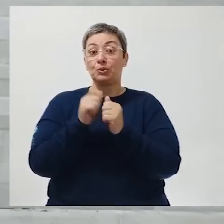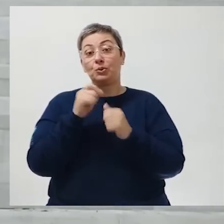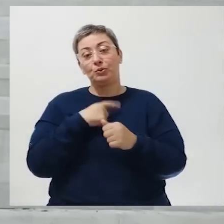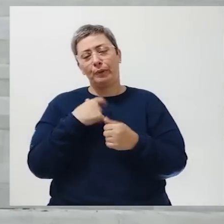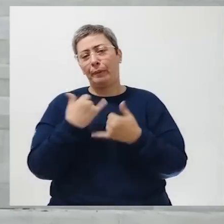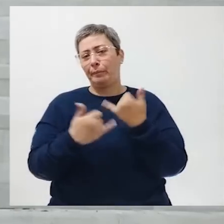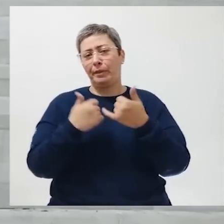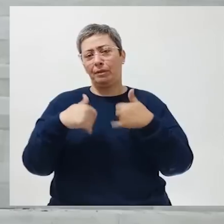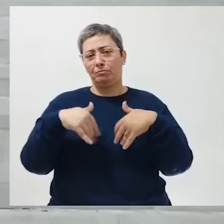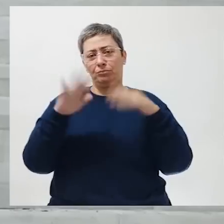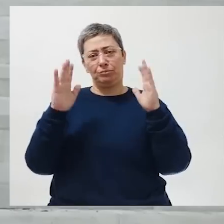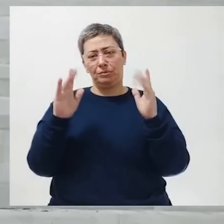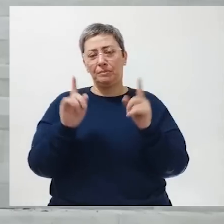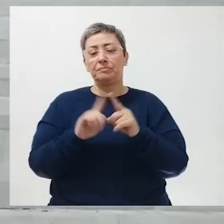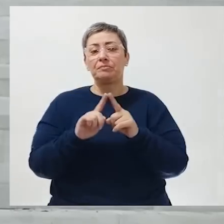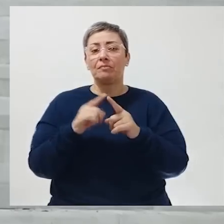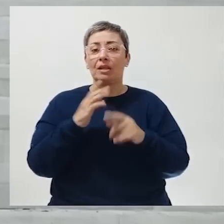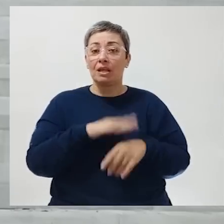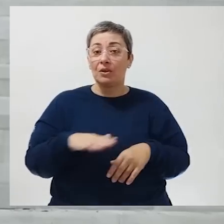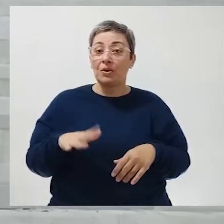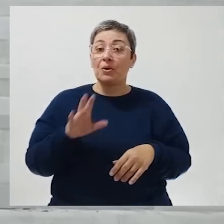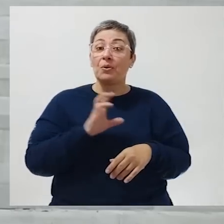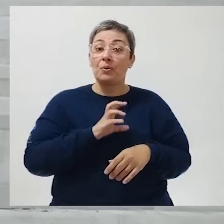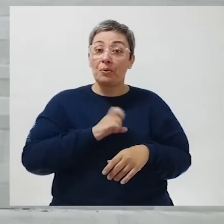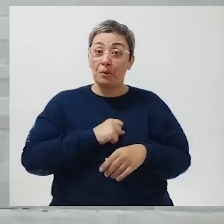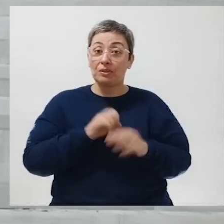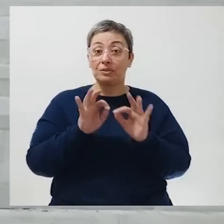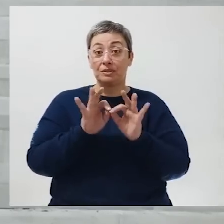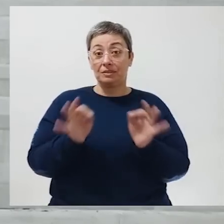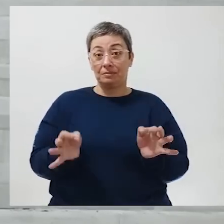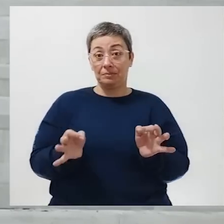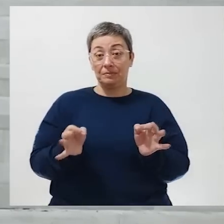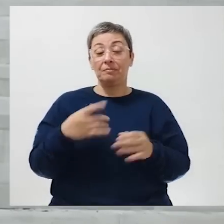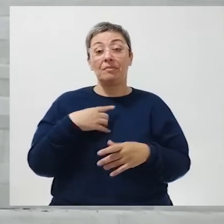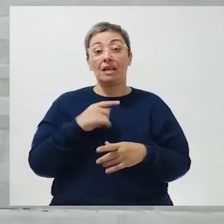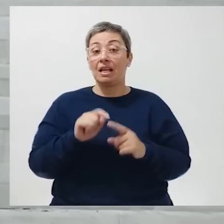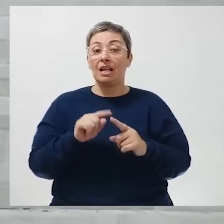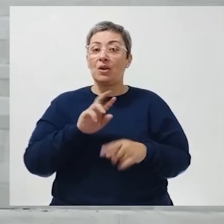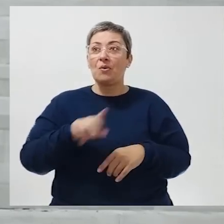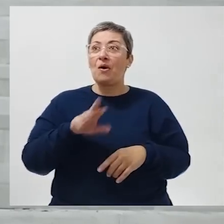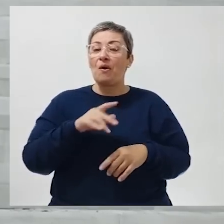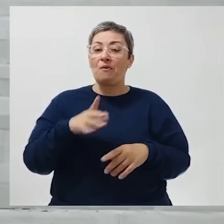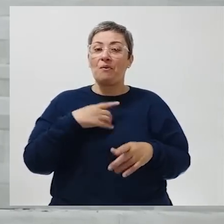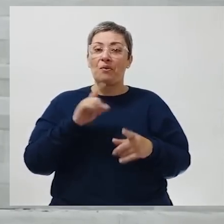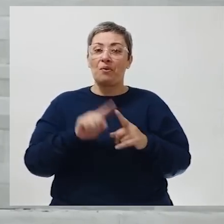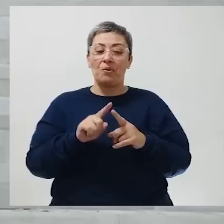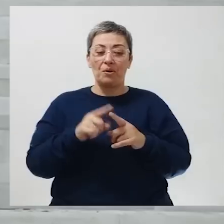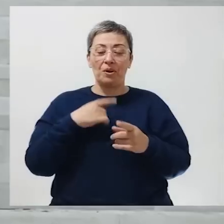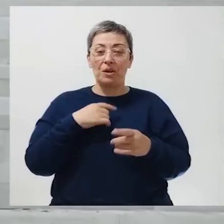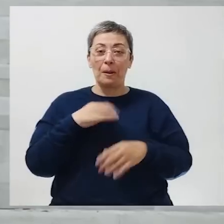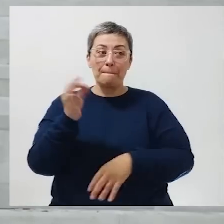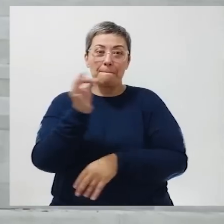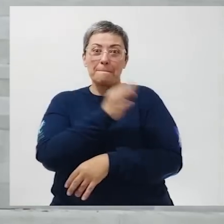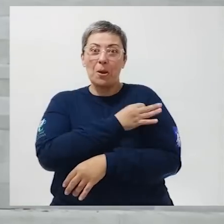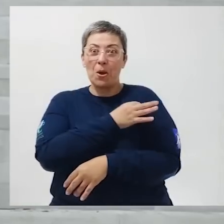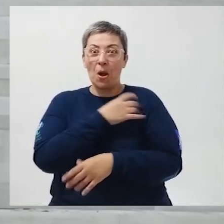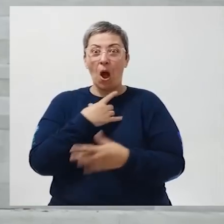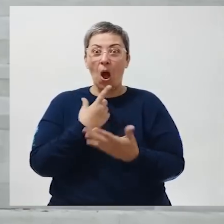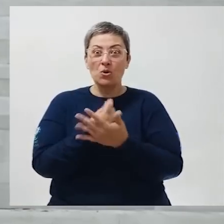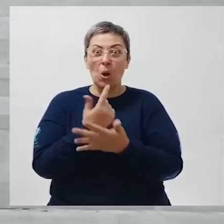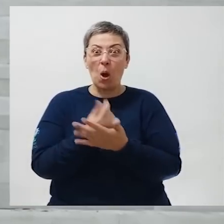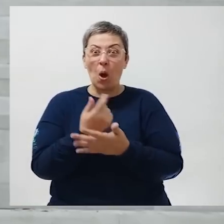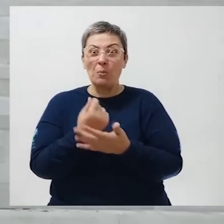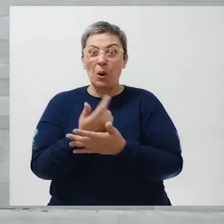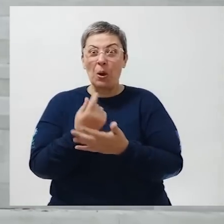muitos brinquedos. As crianças gostam do simples. Elas não foram picadas ainda com aquele bichinho do